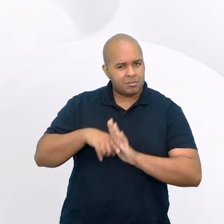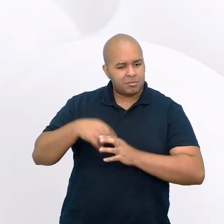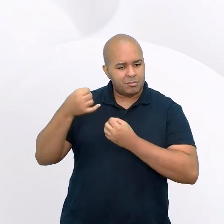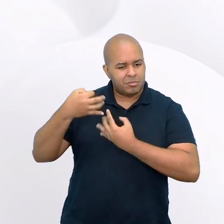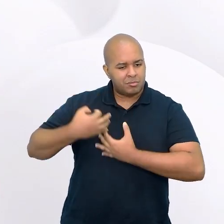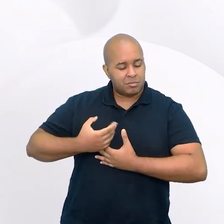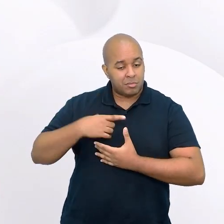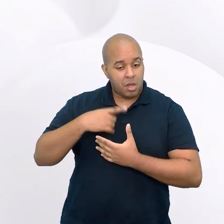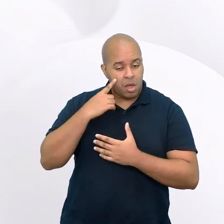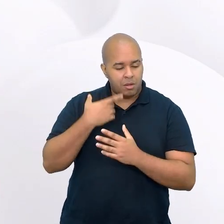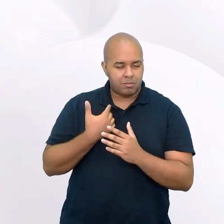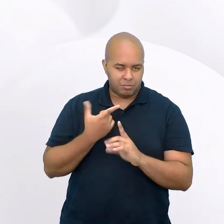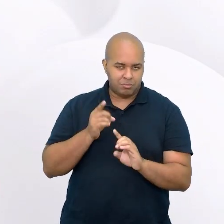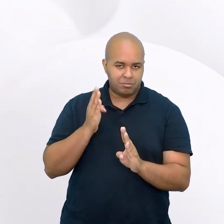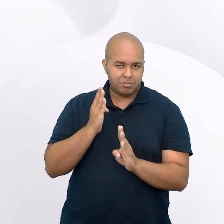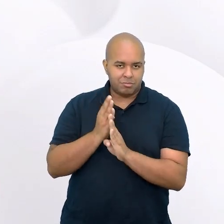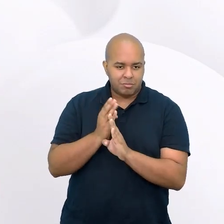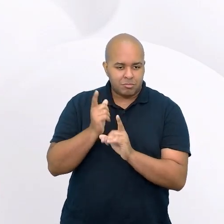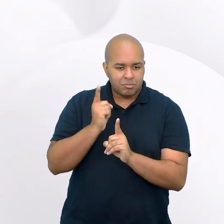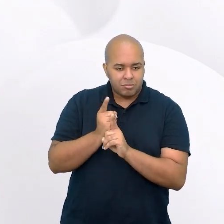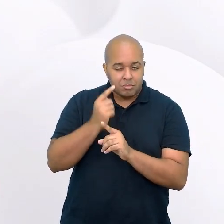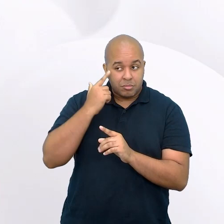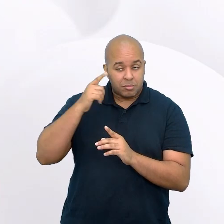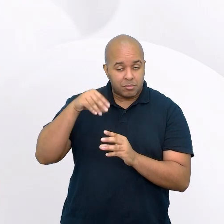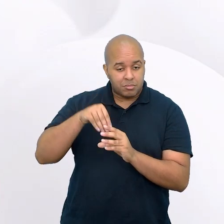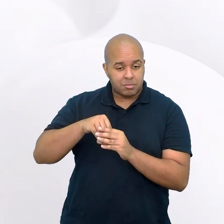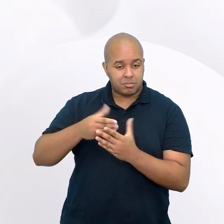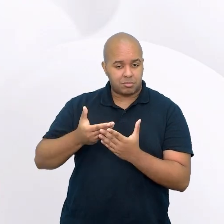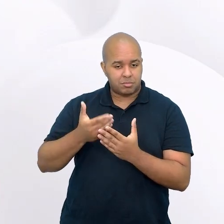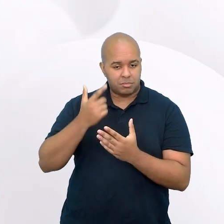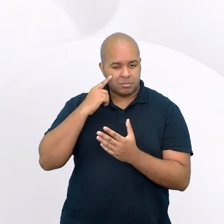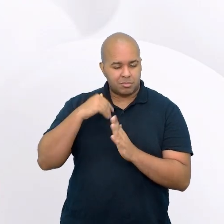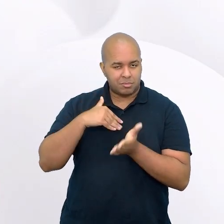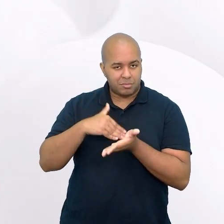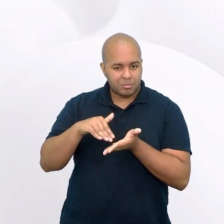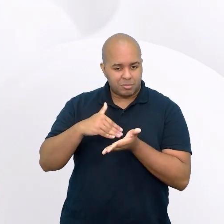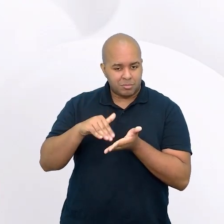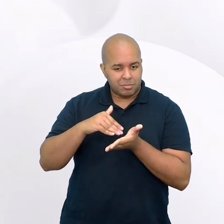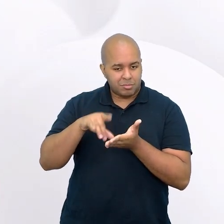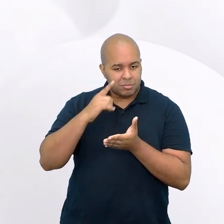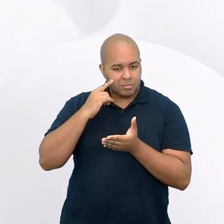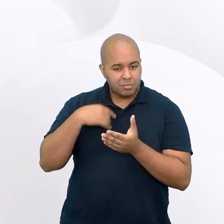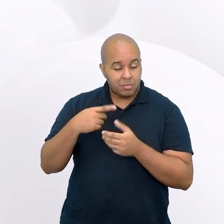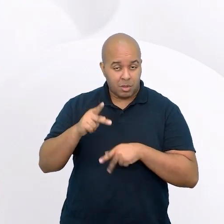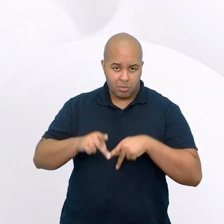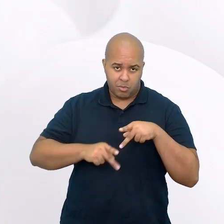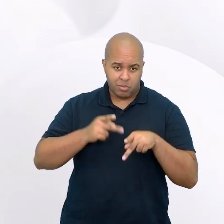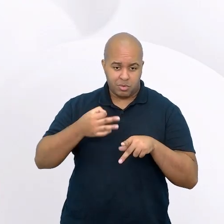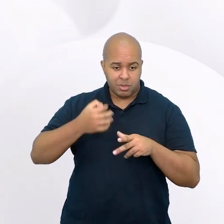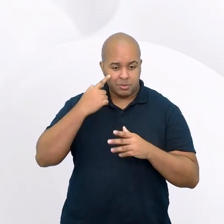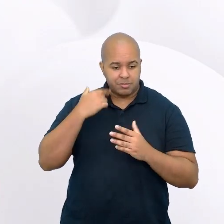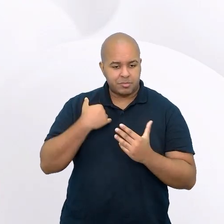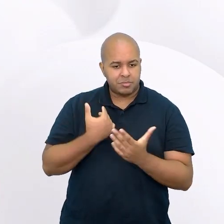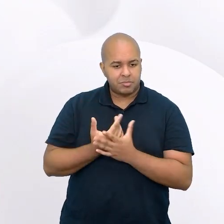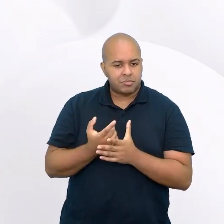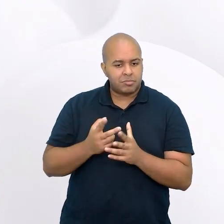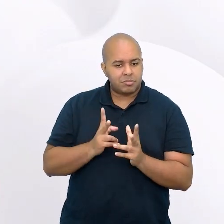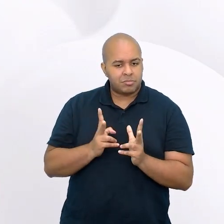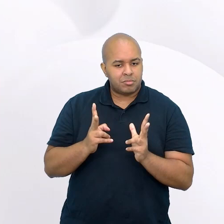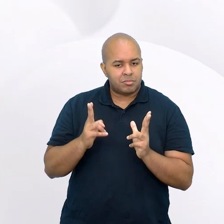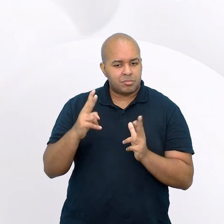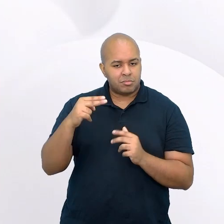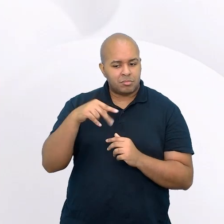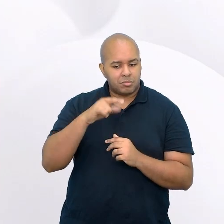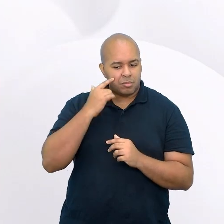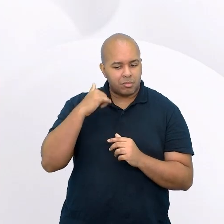são Dados que estão disponíveis da secretaria são Dados públicos tá e o recorte